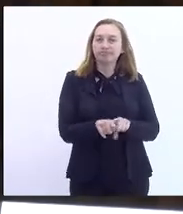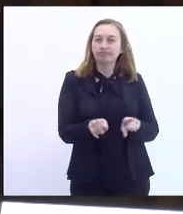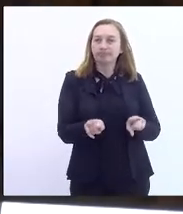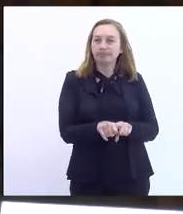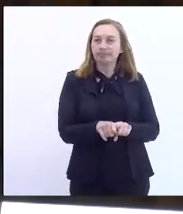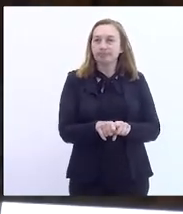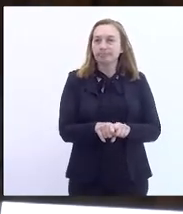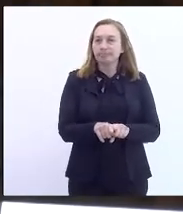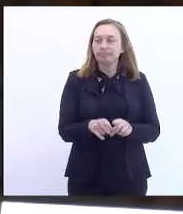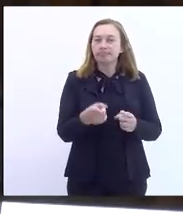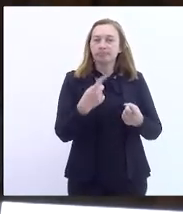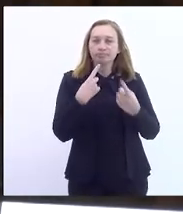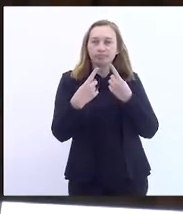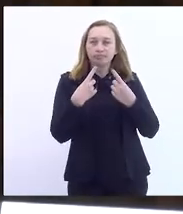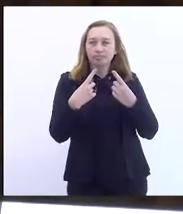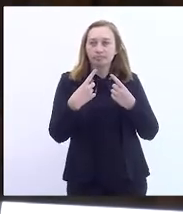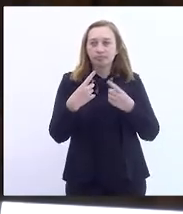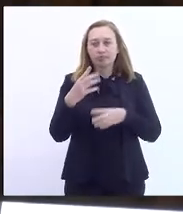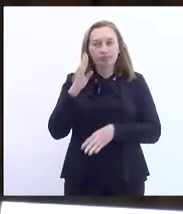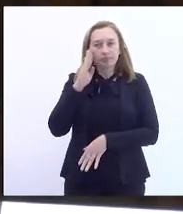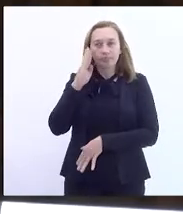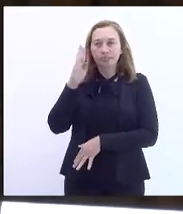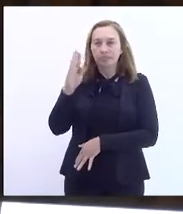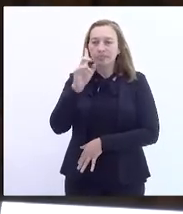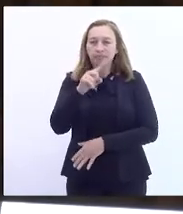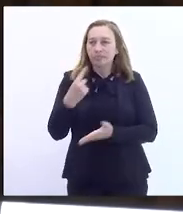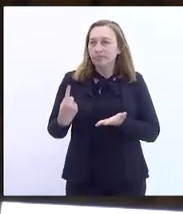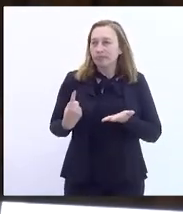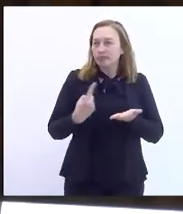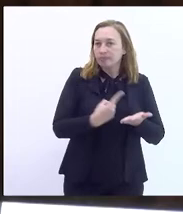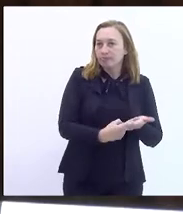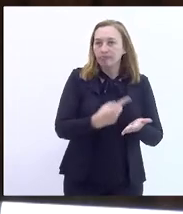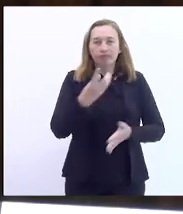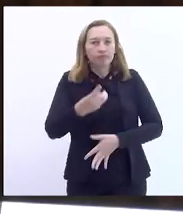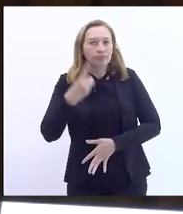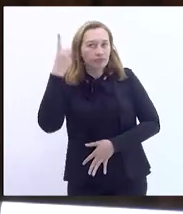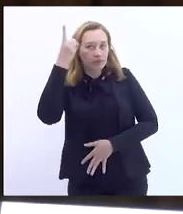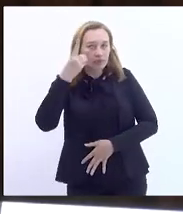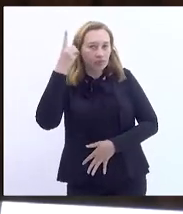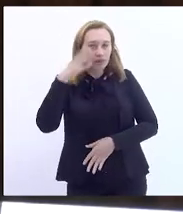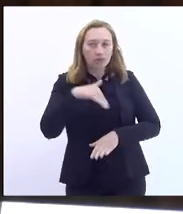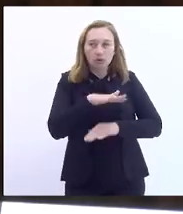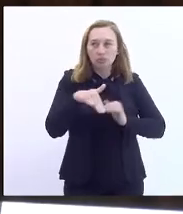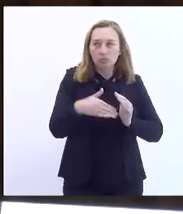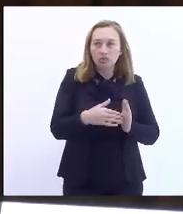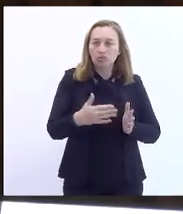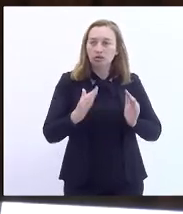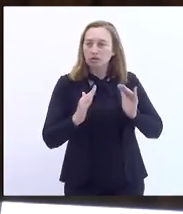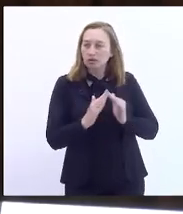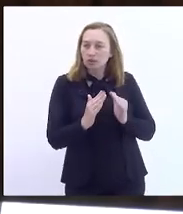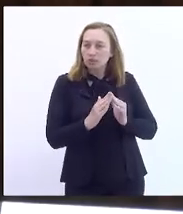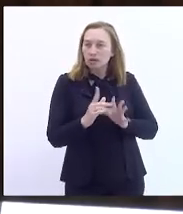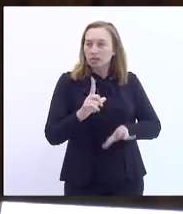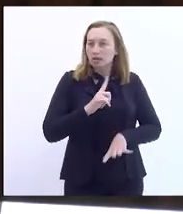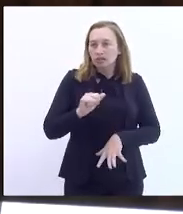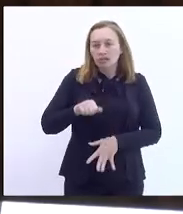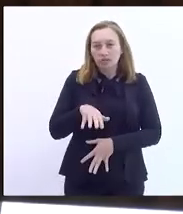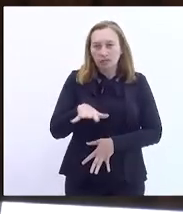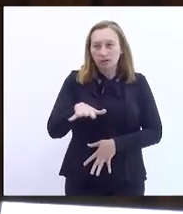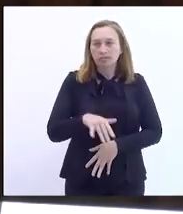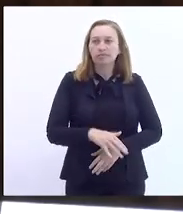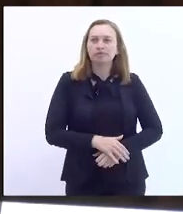do debate Central que é o compromisso que deputados e deputadas que tem com a pata da favela da